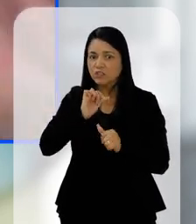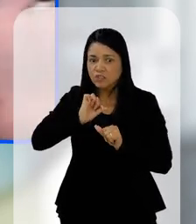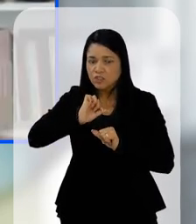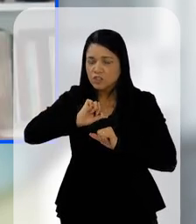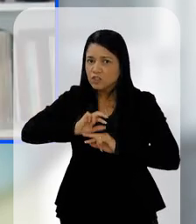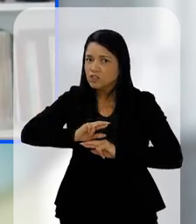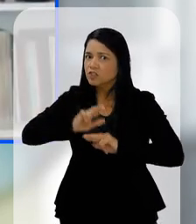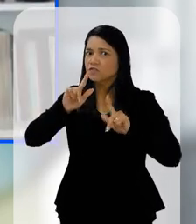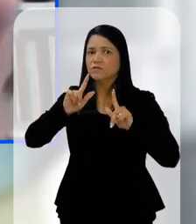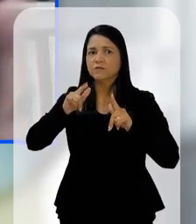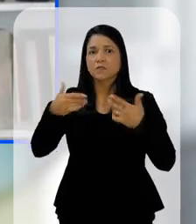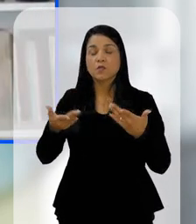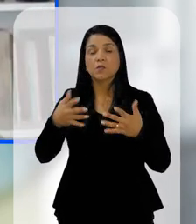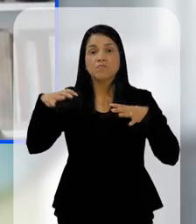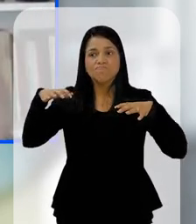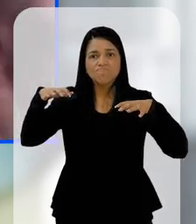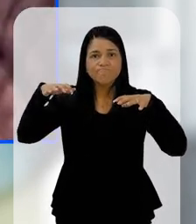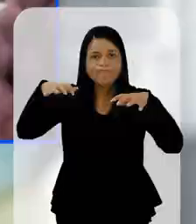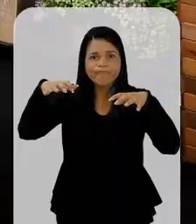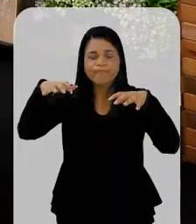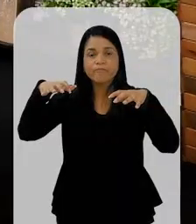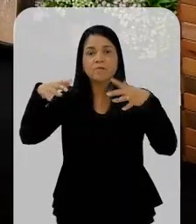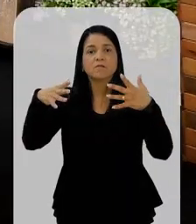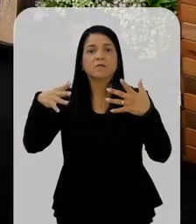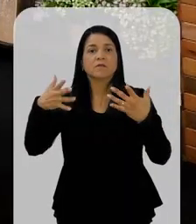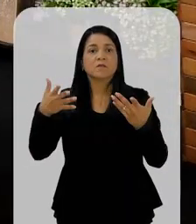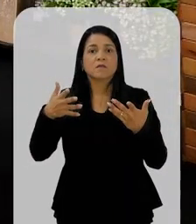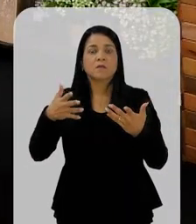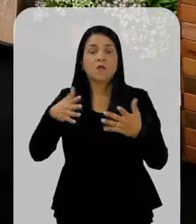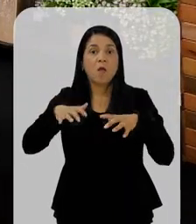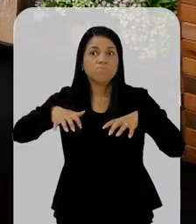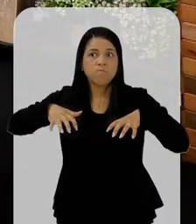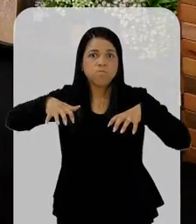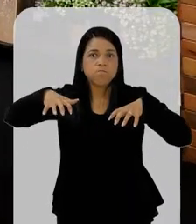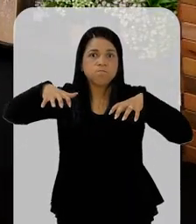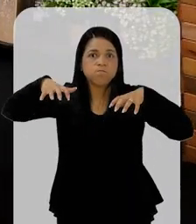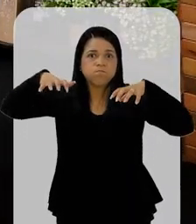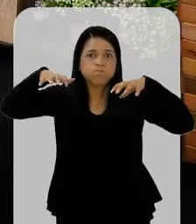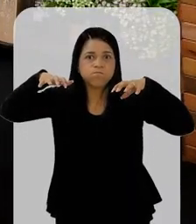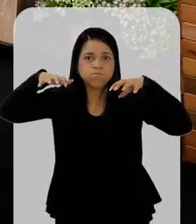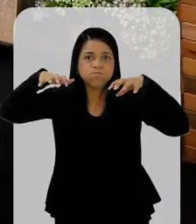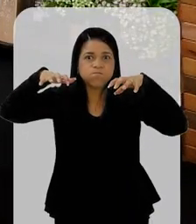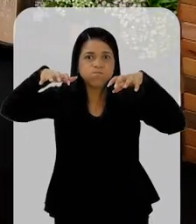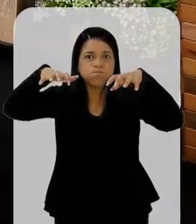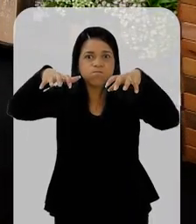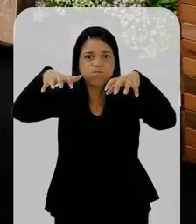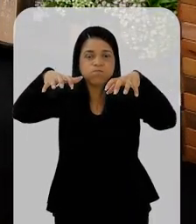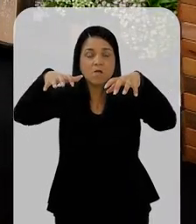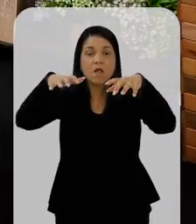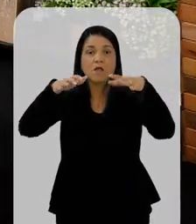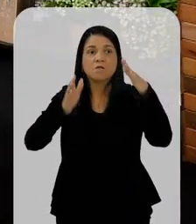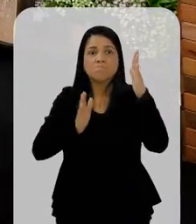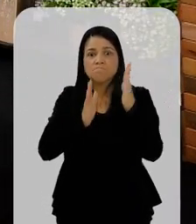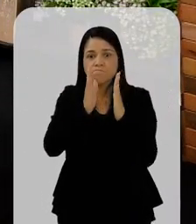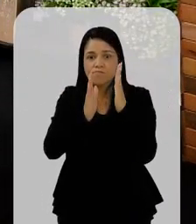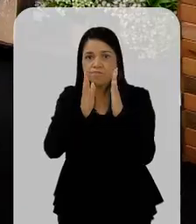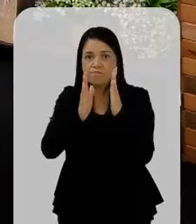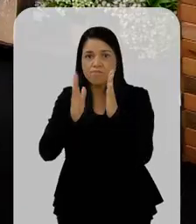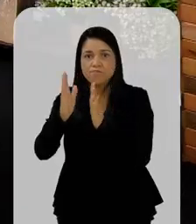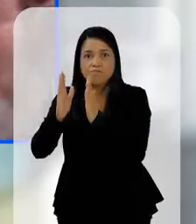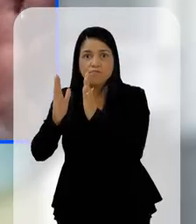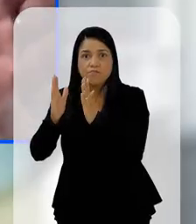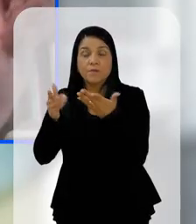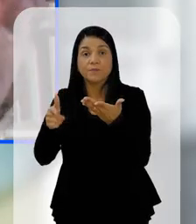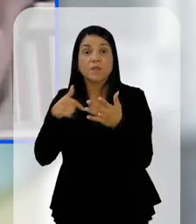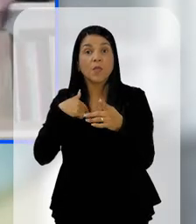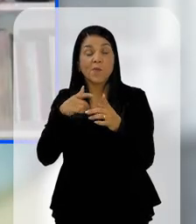desconfigurado. E, obviamente, o regime de chuvas mudou demais. Então, agora são grandes volumes precipitados em pouco espaço de tempo. E essa é